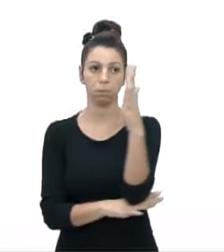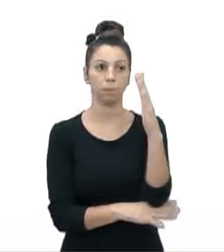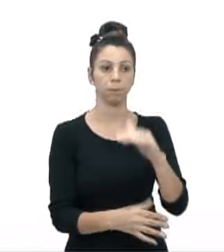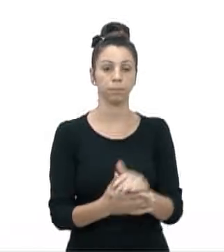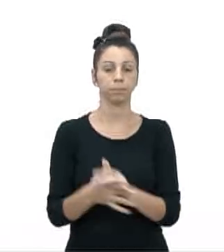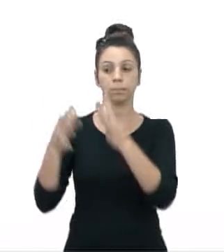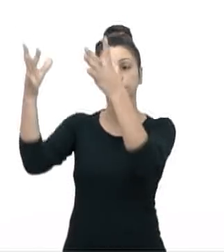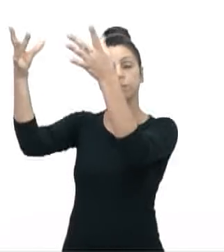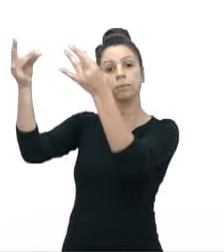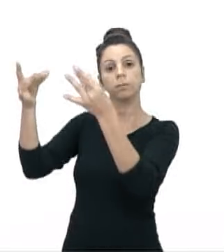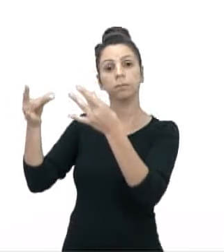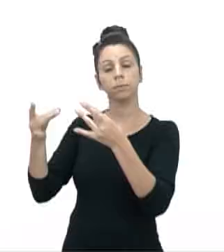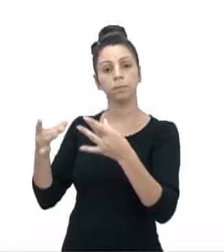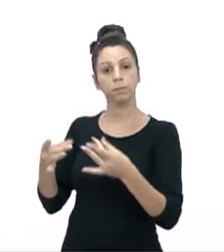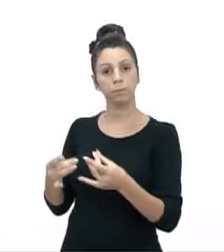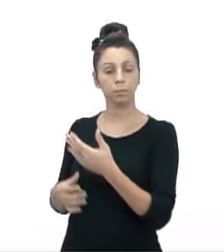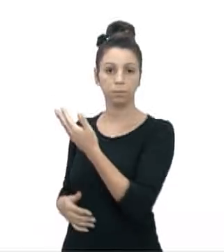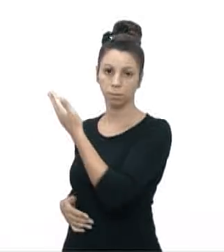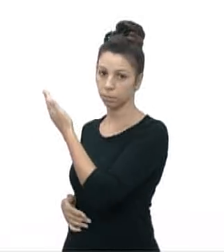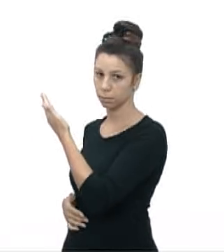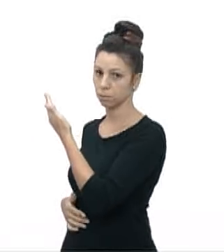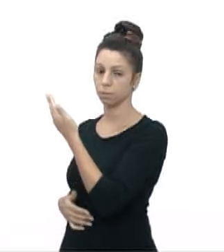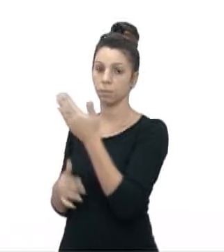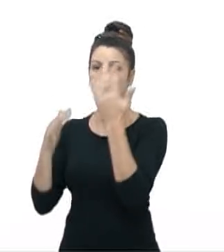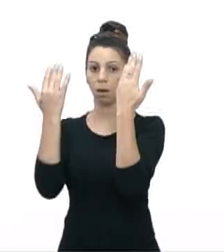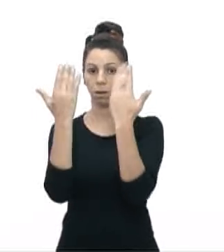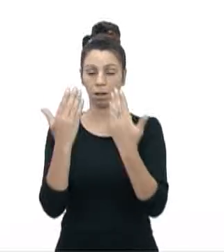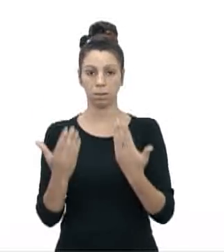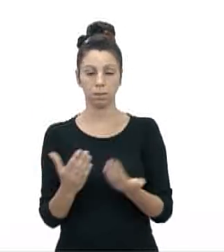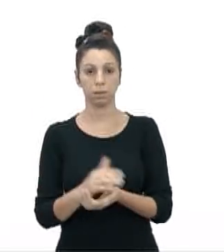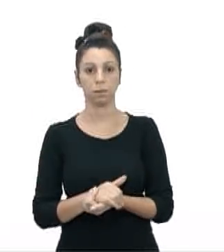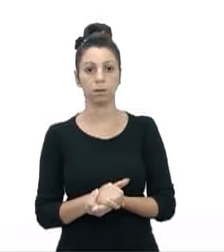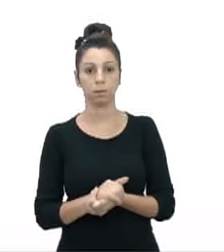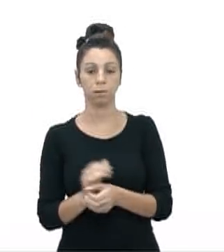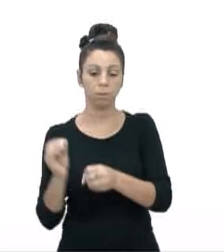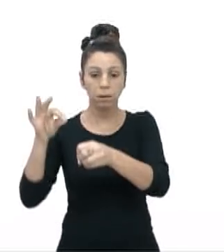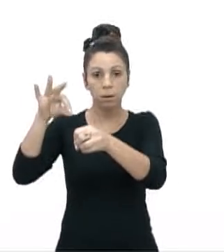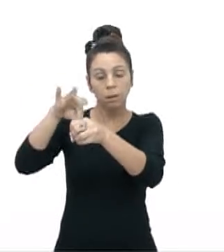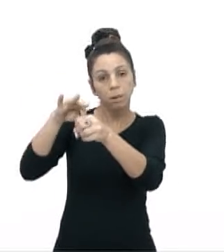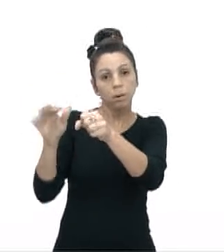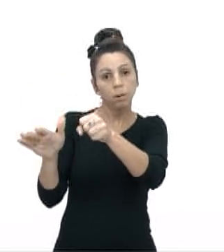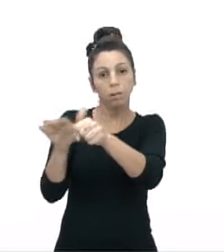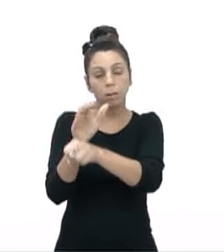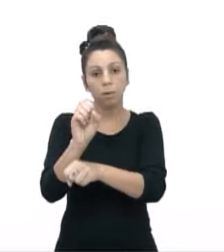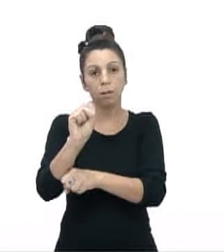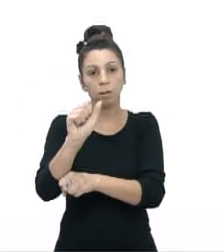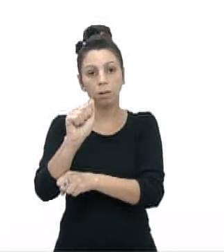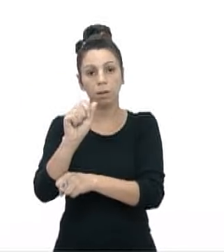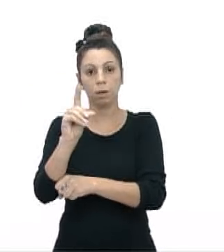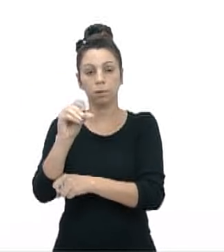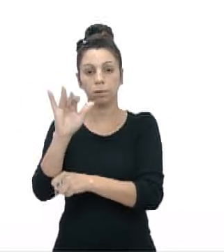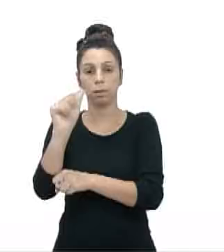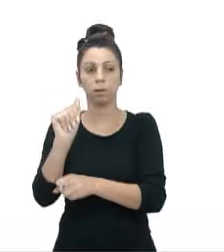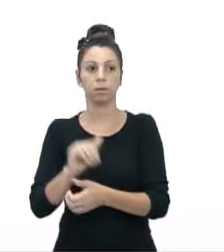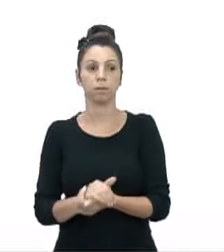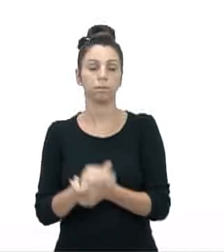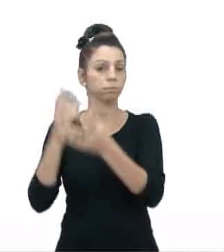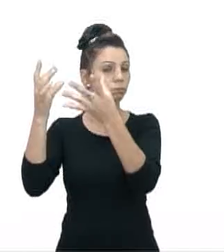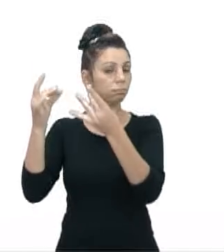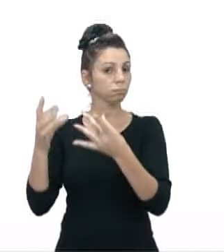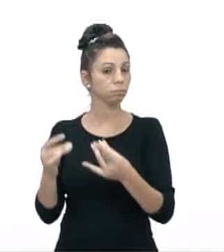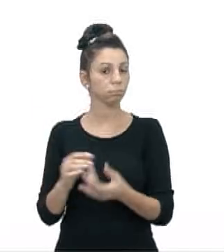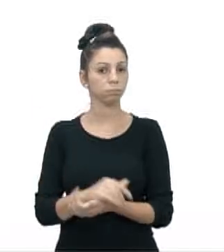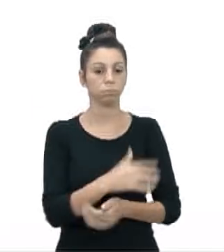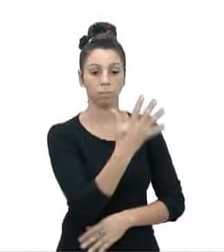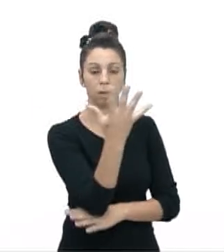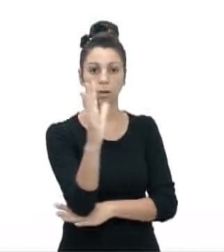Descrição do produto, ainda nesse folder que nós estamos analisando, né, sobre a semente lá da Sadia. Descrição do produto, folder